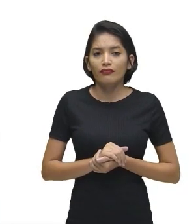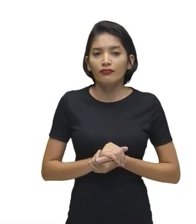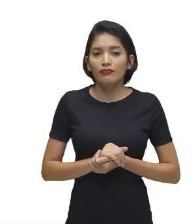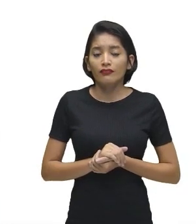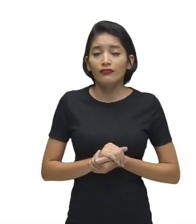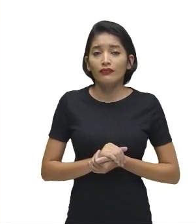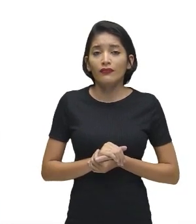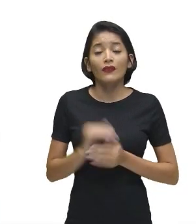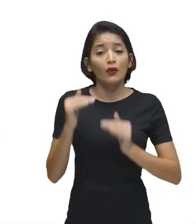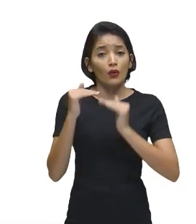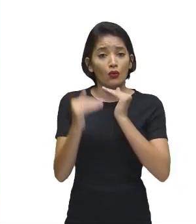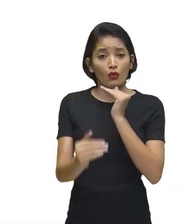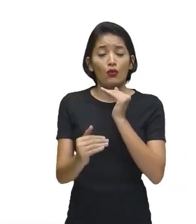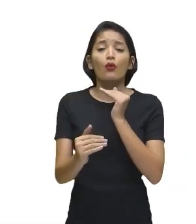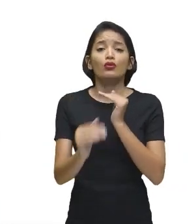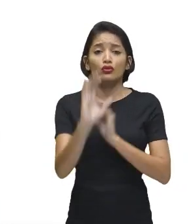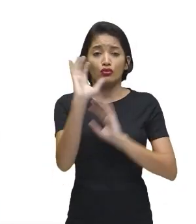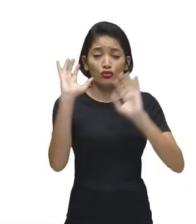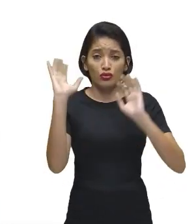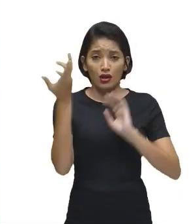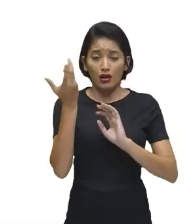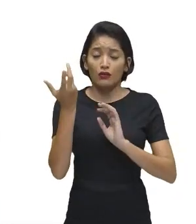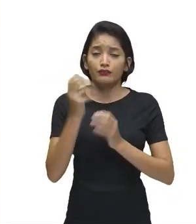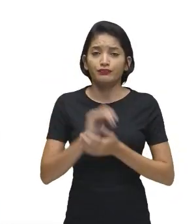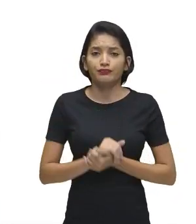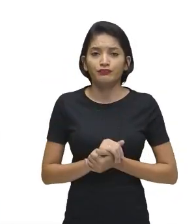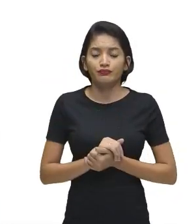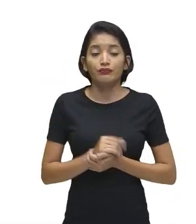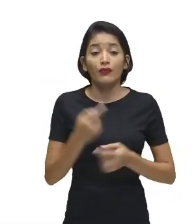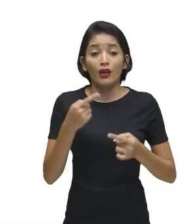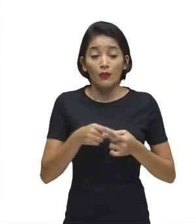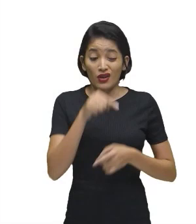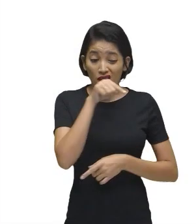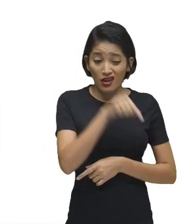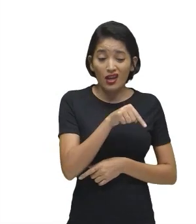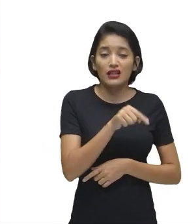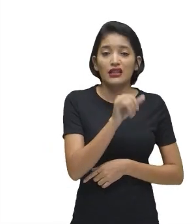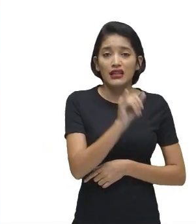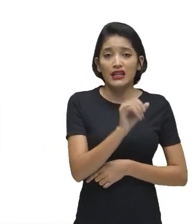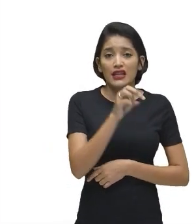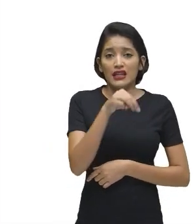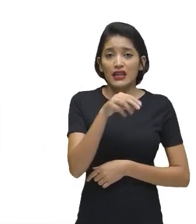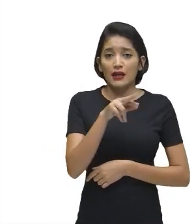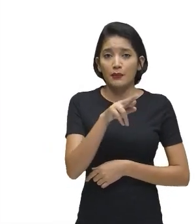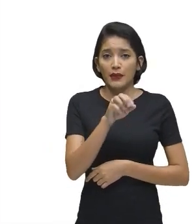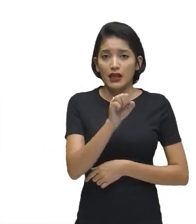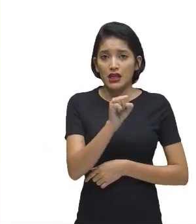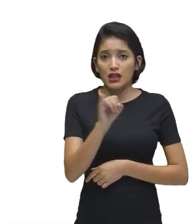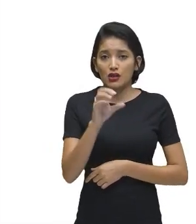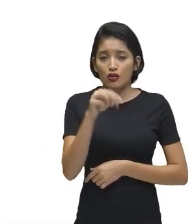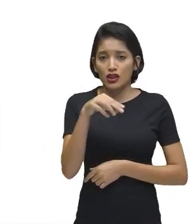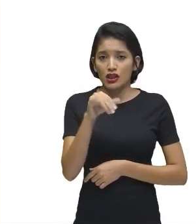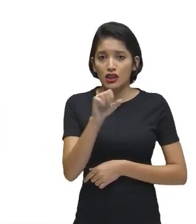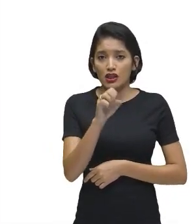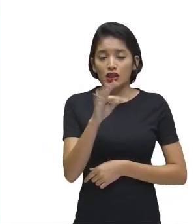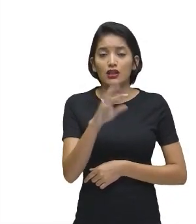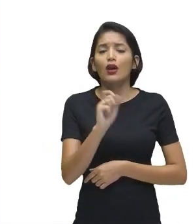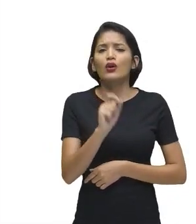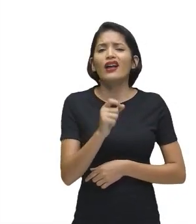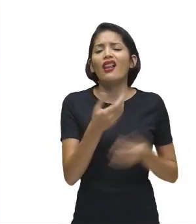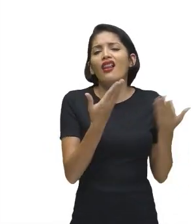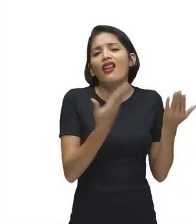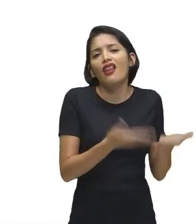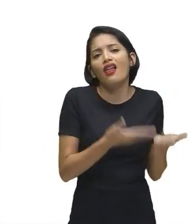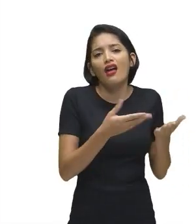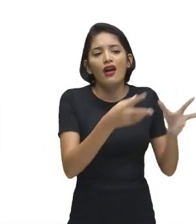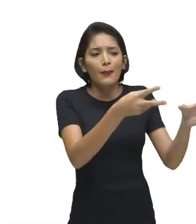contra esse movimento impressionista? Porque os impressionistas apenas eles pintavam temas leves, observavam a natureza, faziam